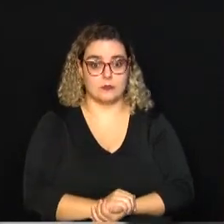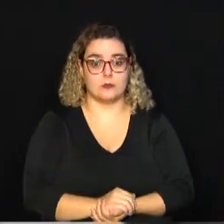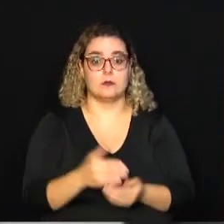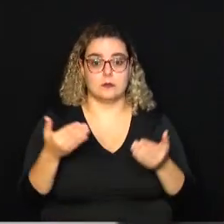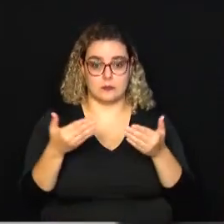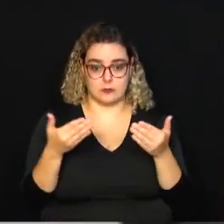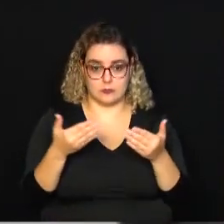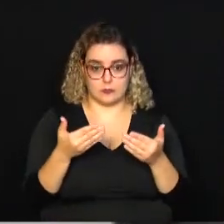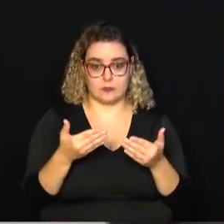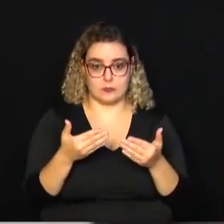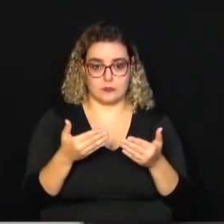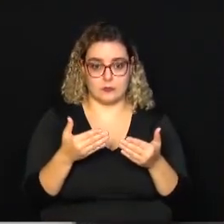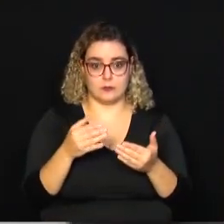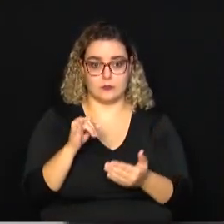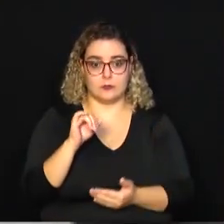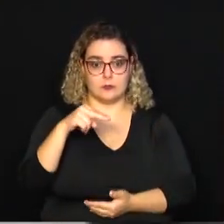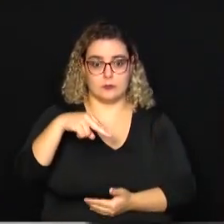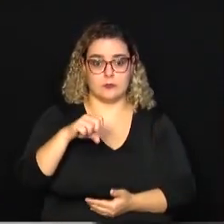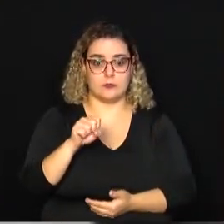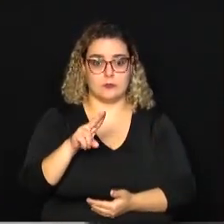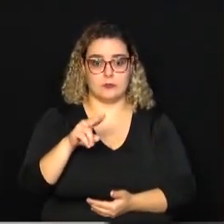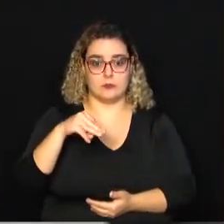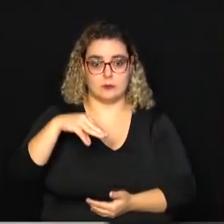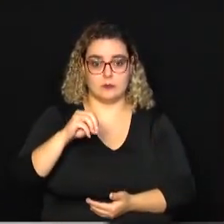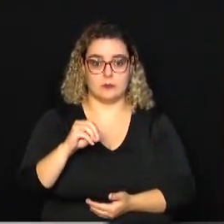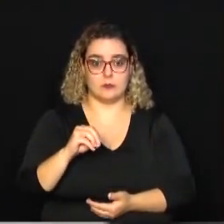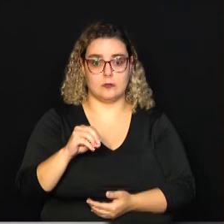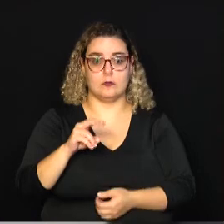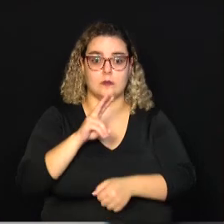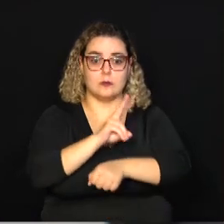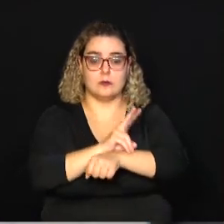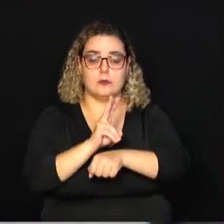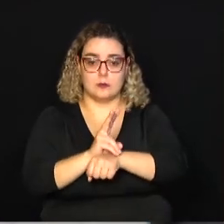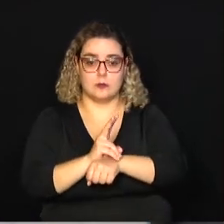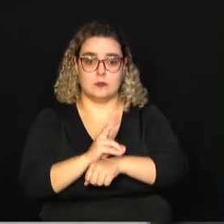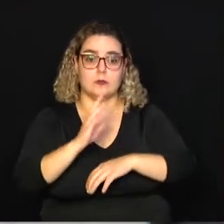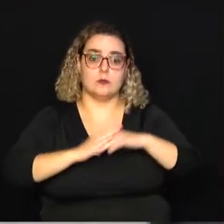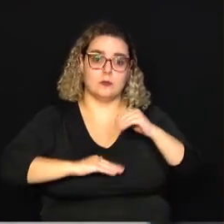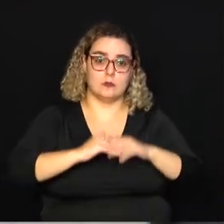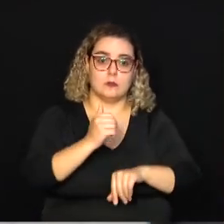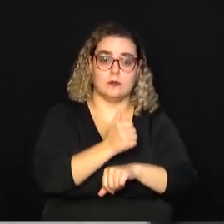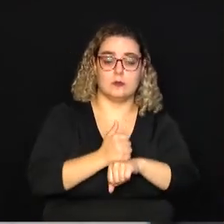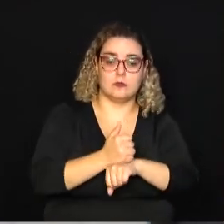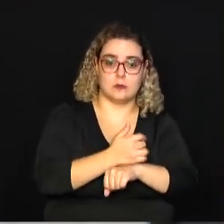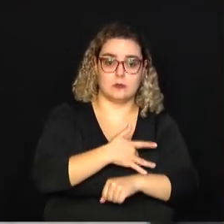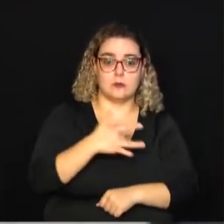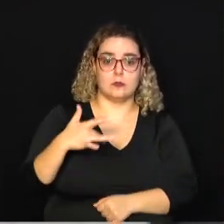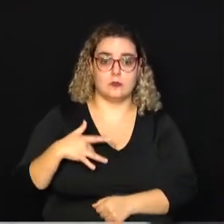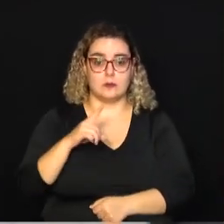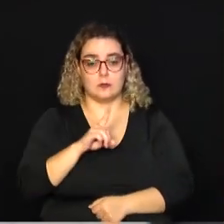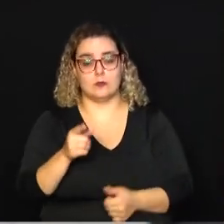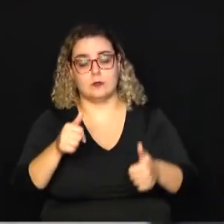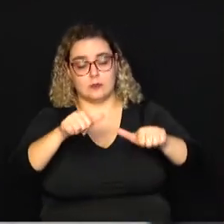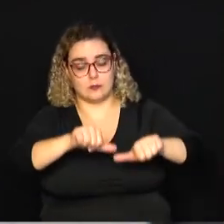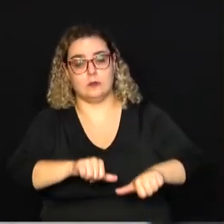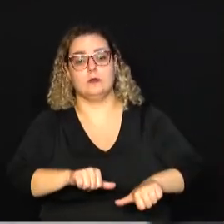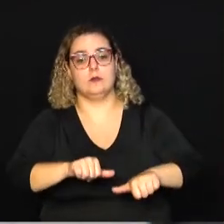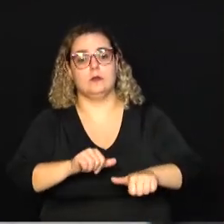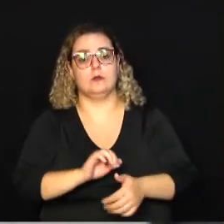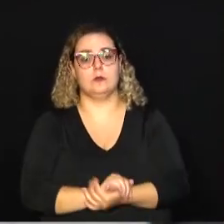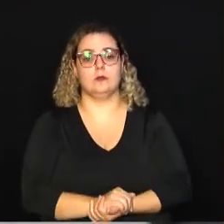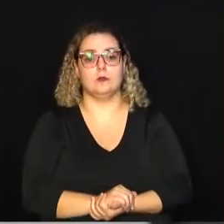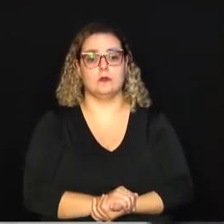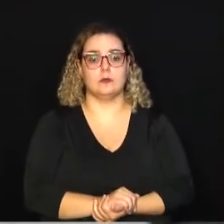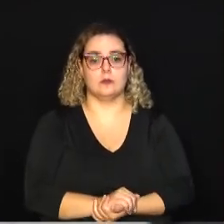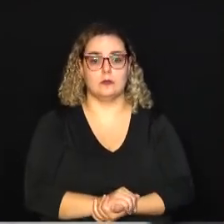hoje os insumos de proteção, por exemplo, para profissionais de saúde, não estão escassos da forma